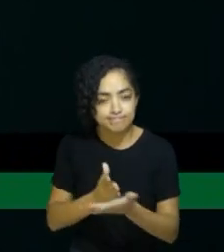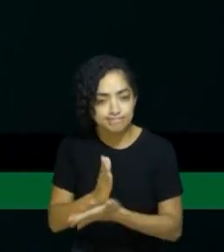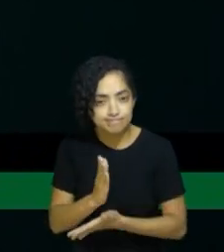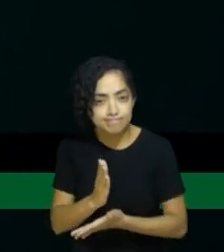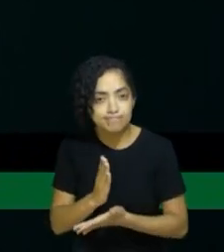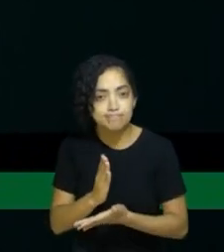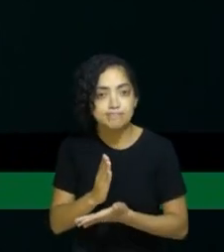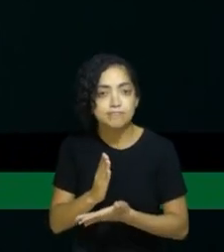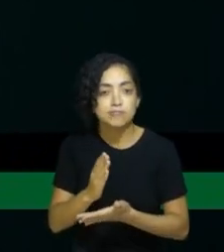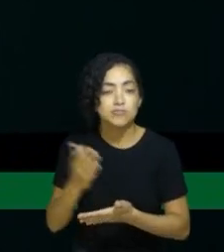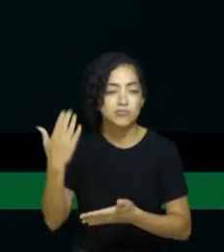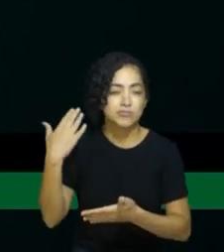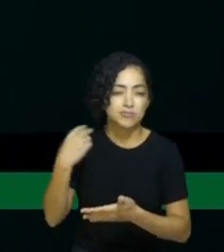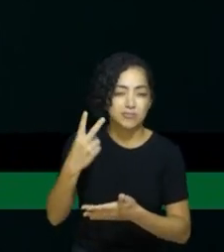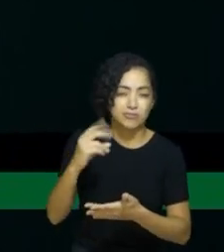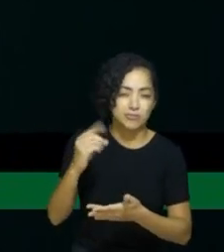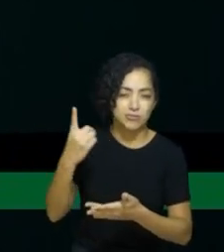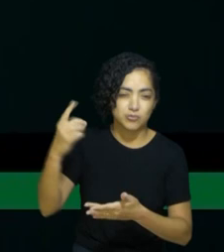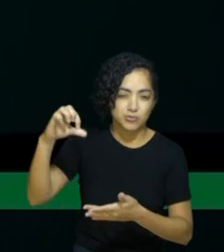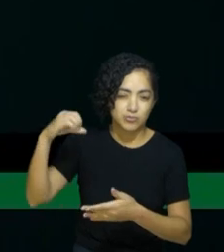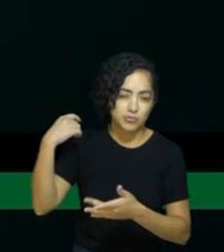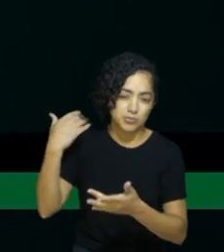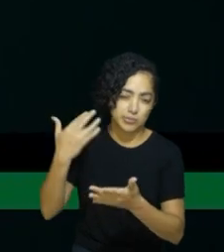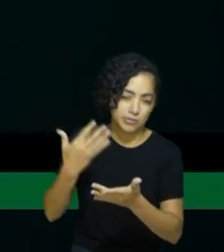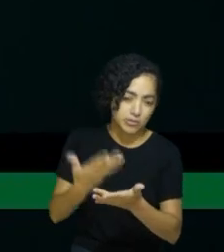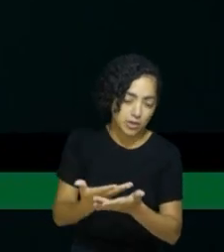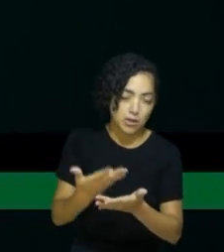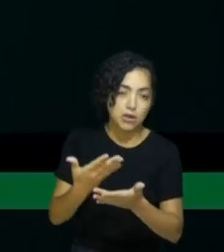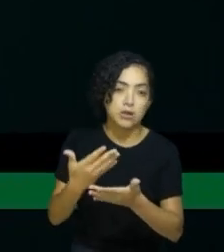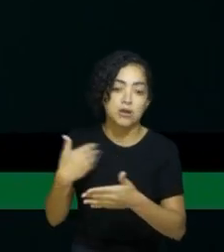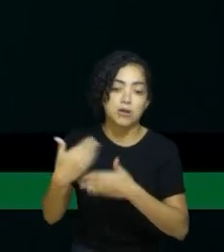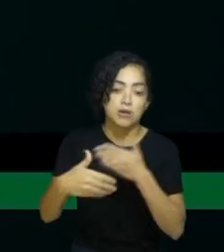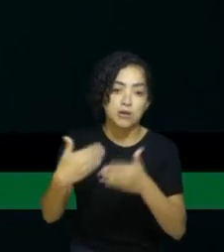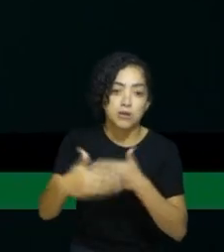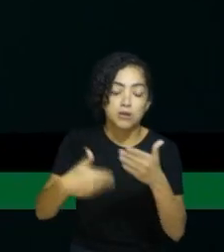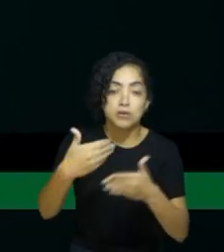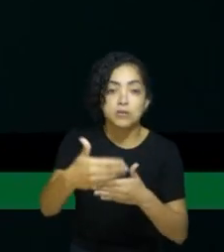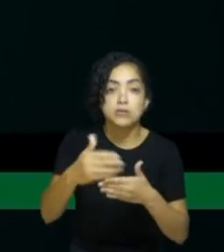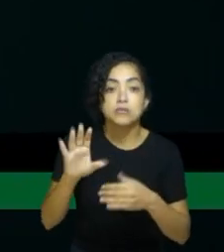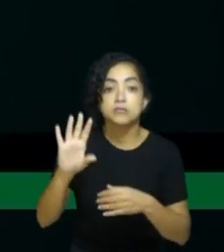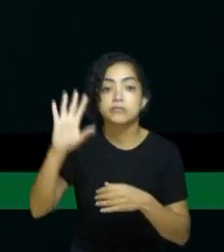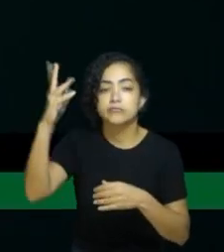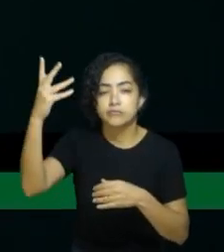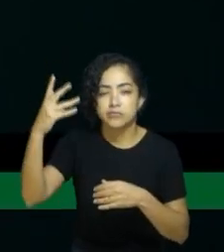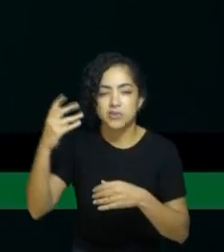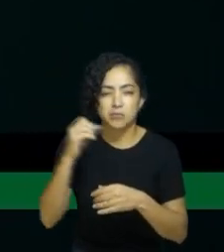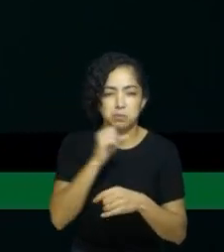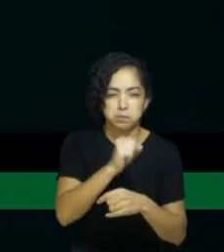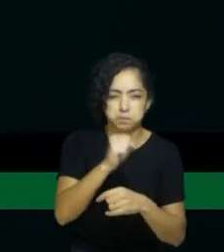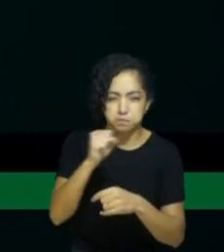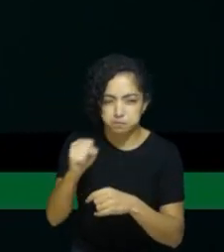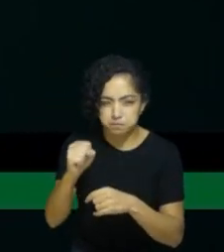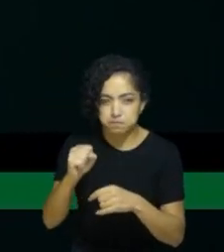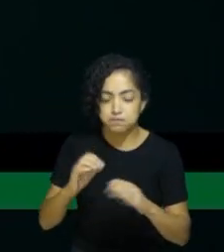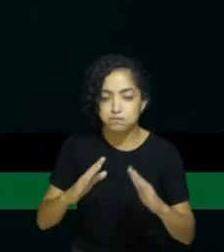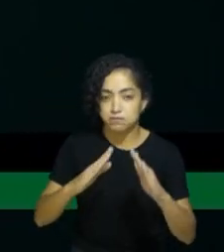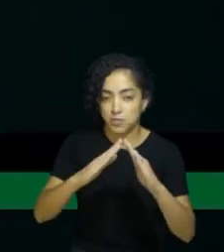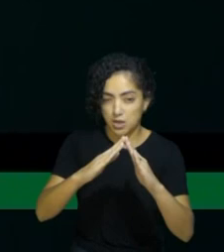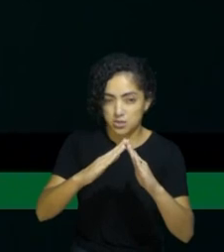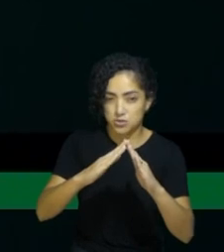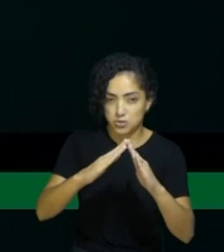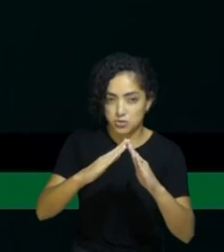desde 2019 tramitando quando houve aquele Episódio daquele assassinato na creche aqui em Blumenau